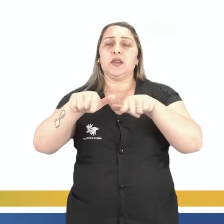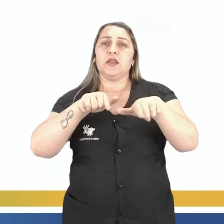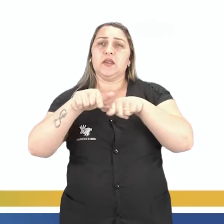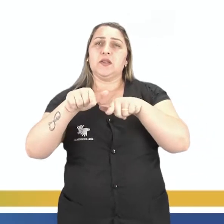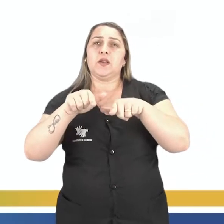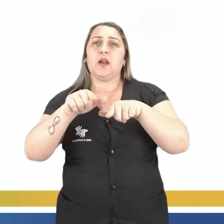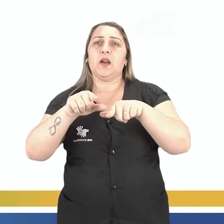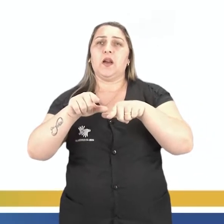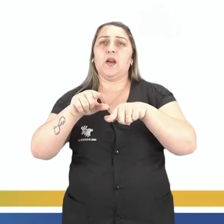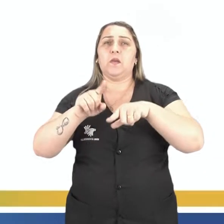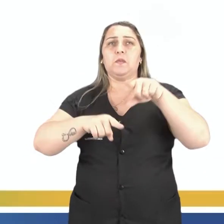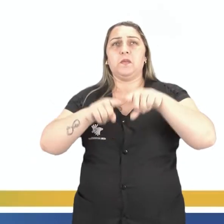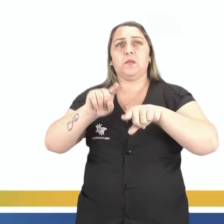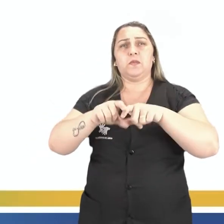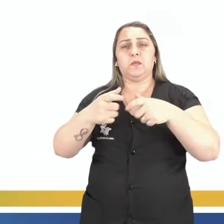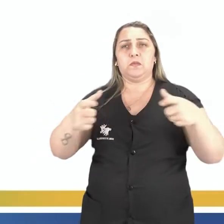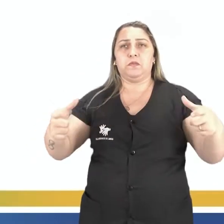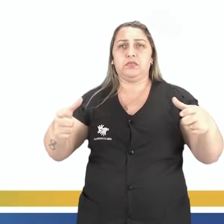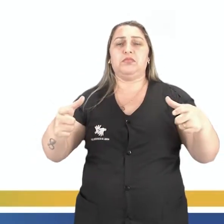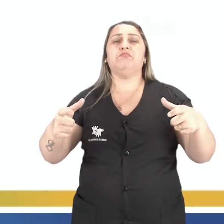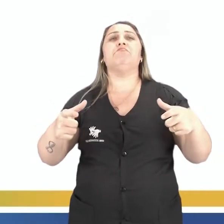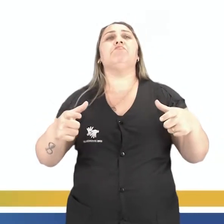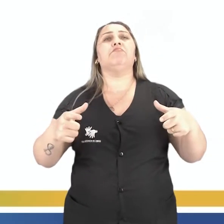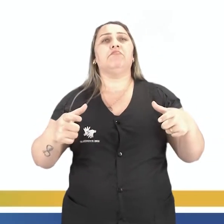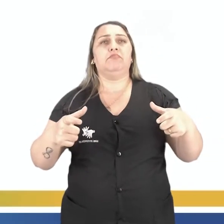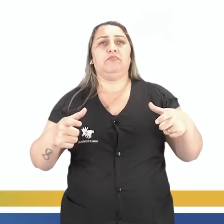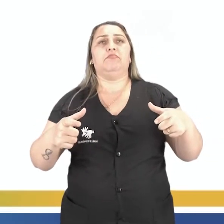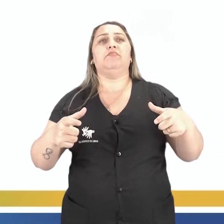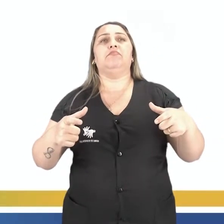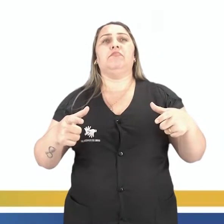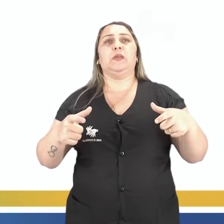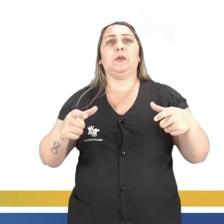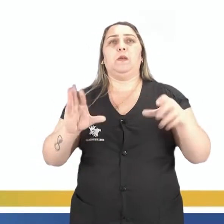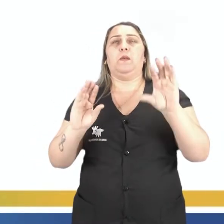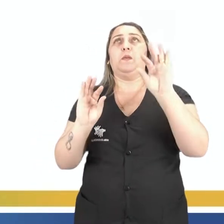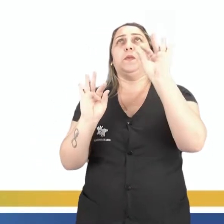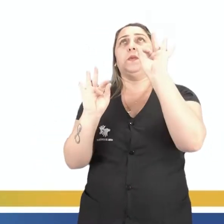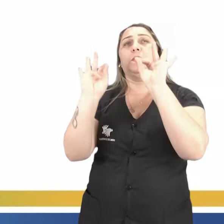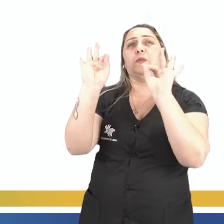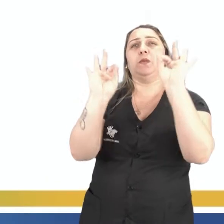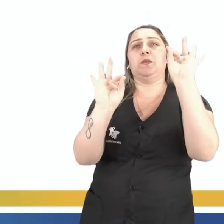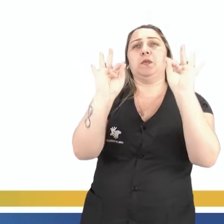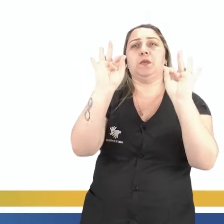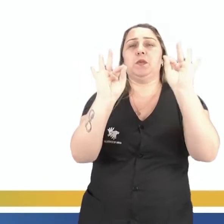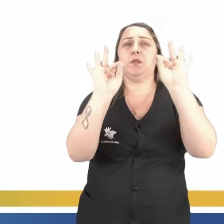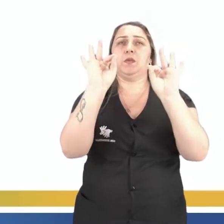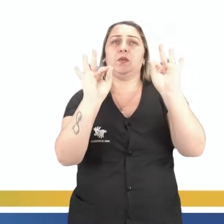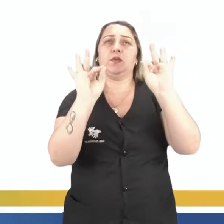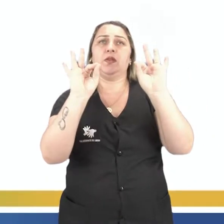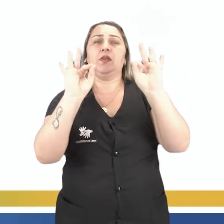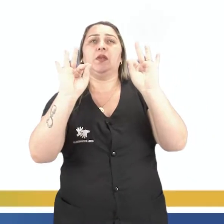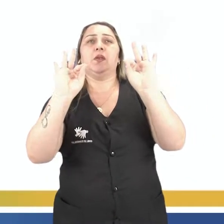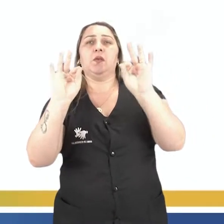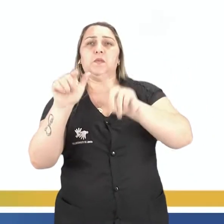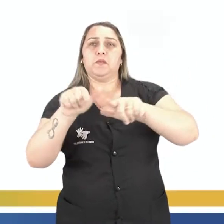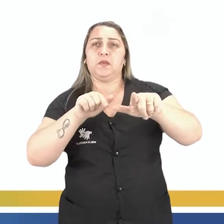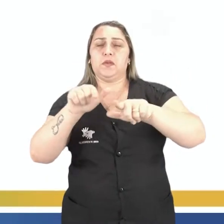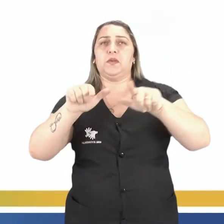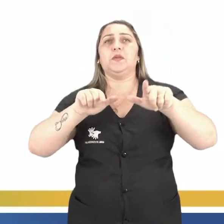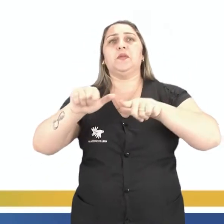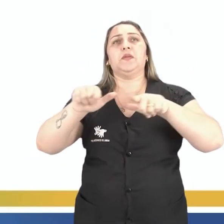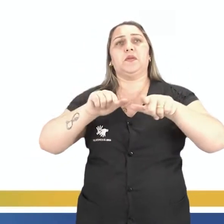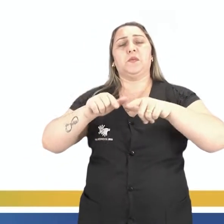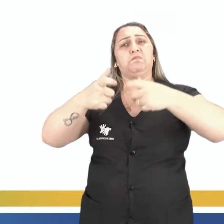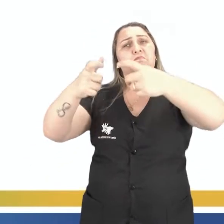com objetos em grandes proporções, ele trabalha com instalações. Geralmente ele coloca seus trabalhos em